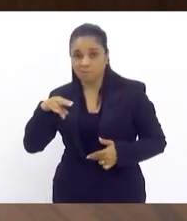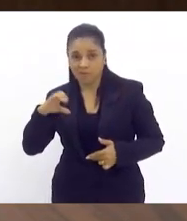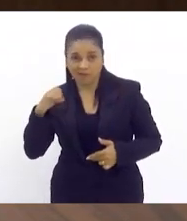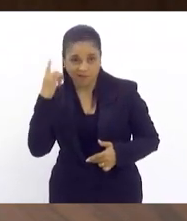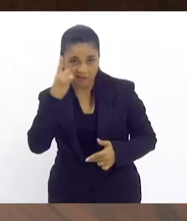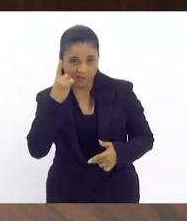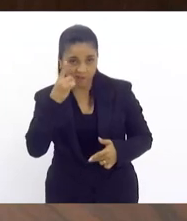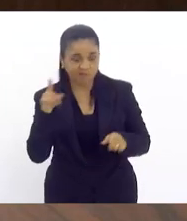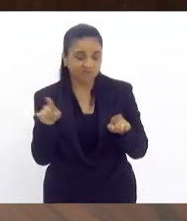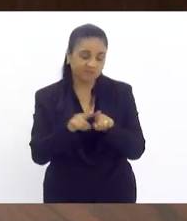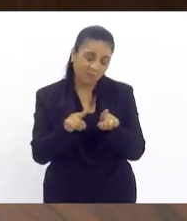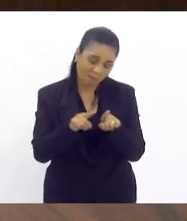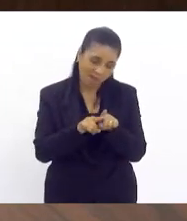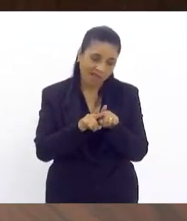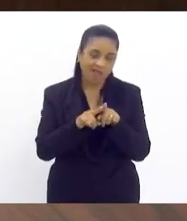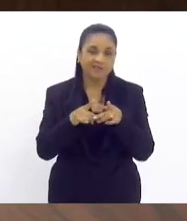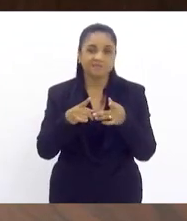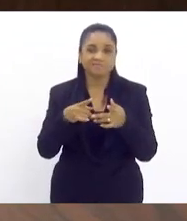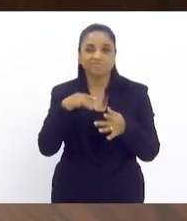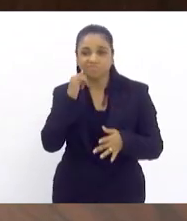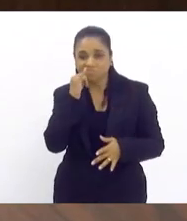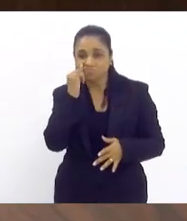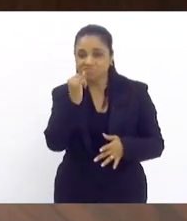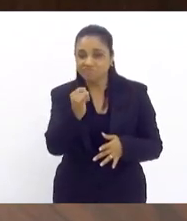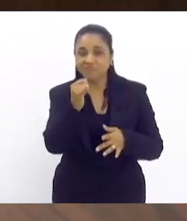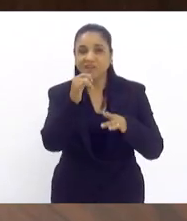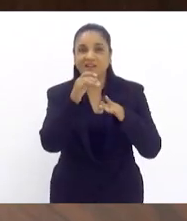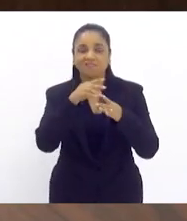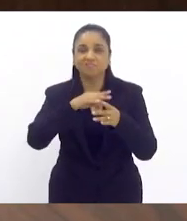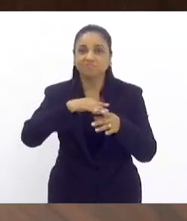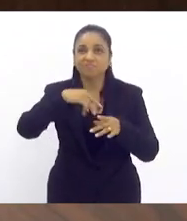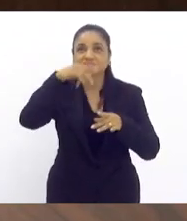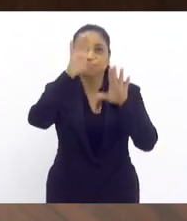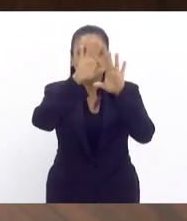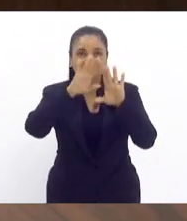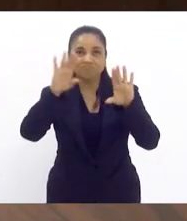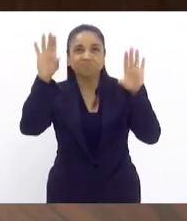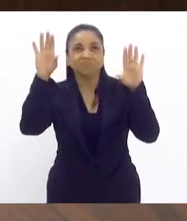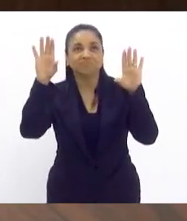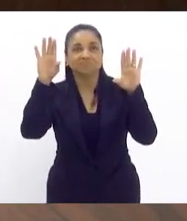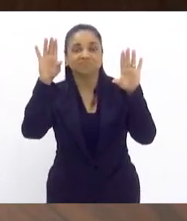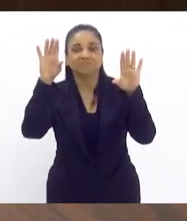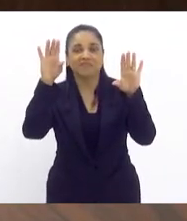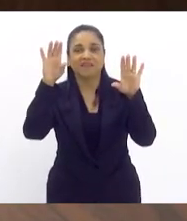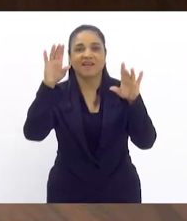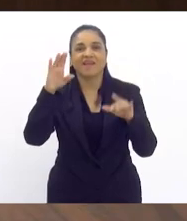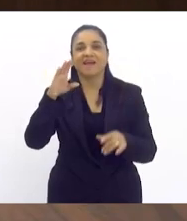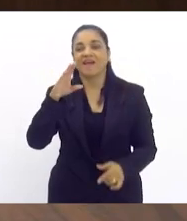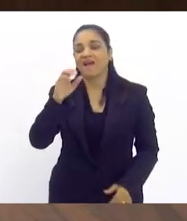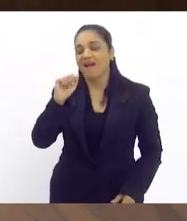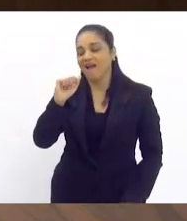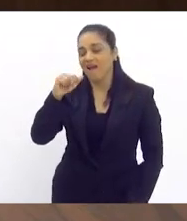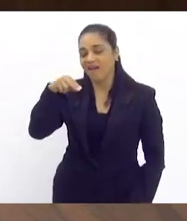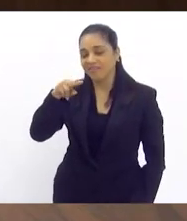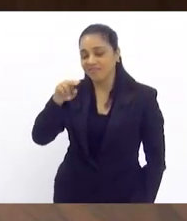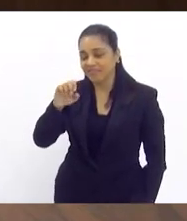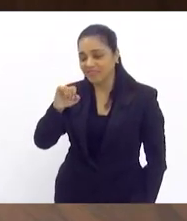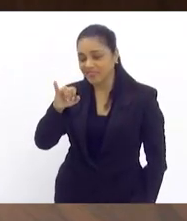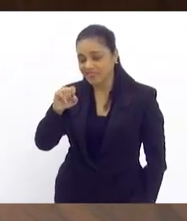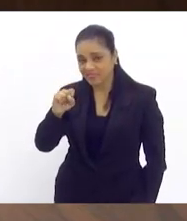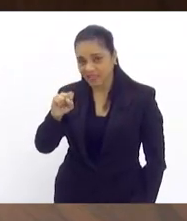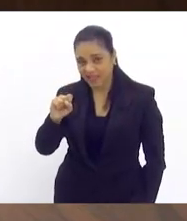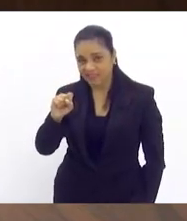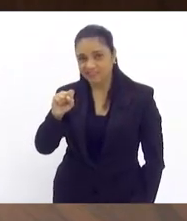inconscientemente, disse que ela foi para os anéis de Saturno. E, salvo erro de memória, ela